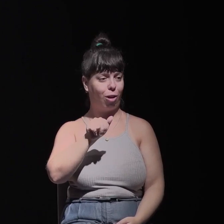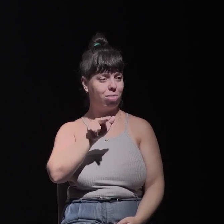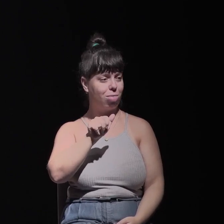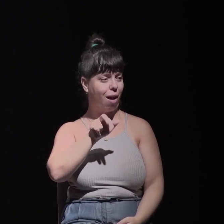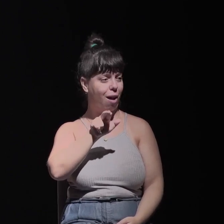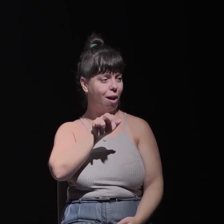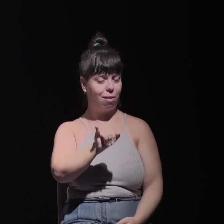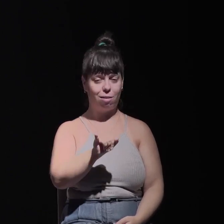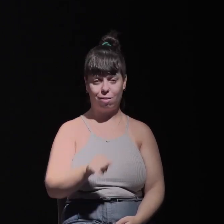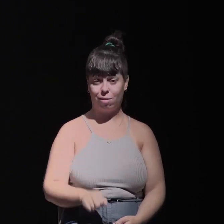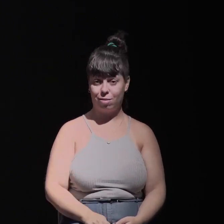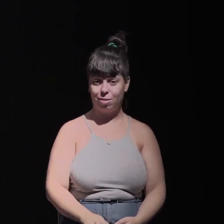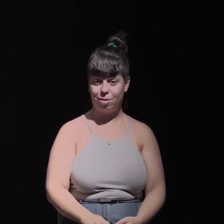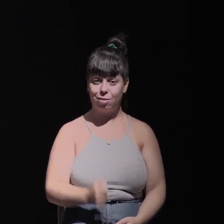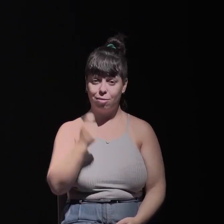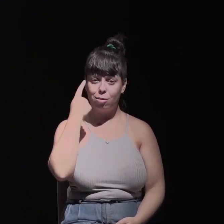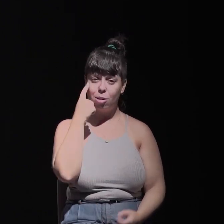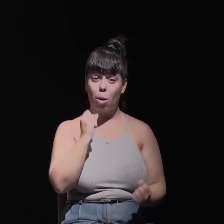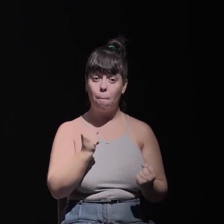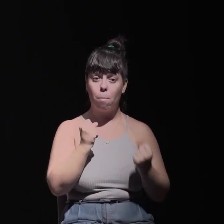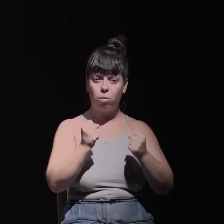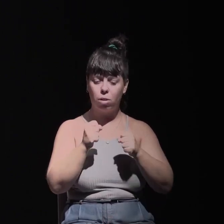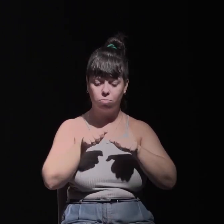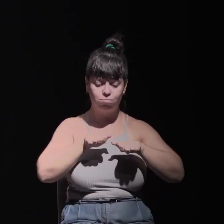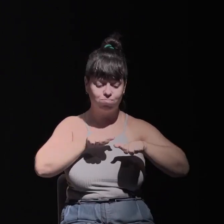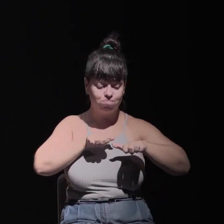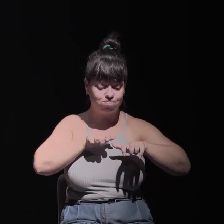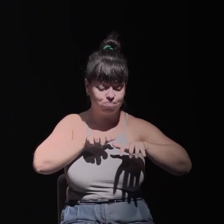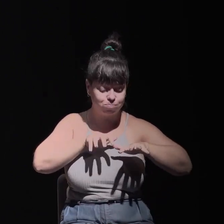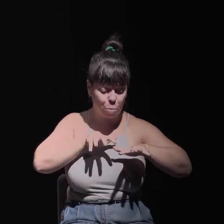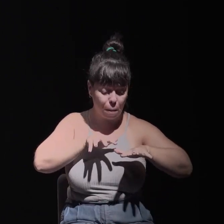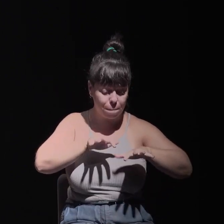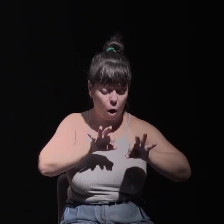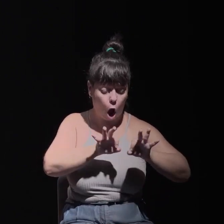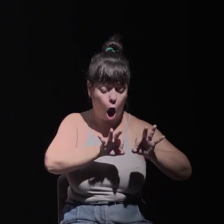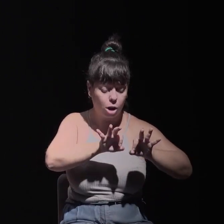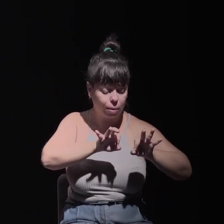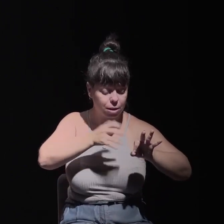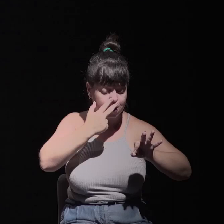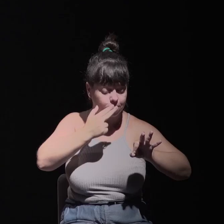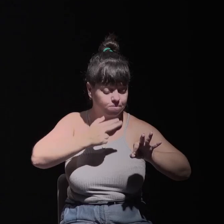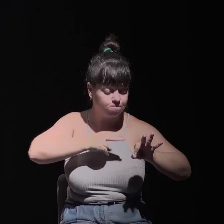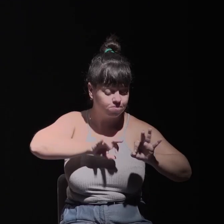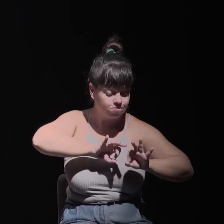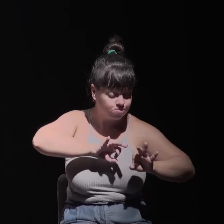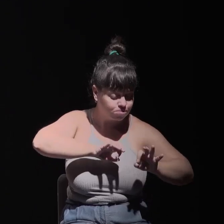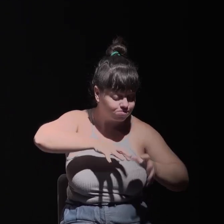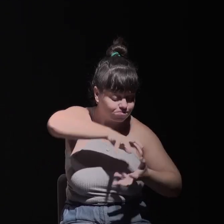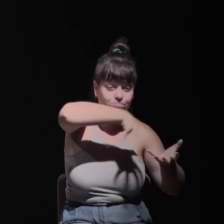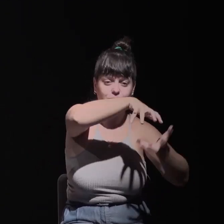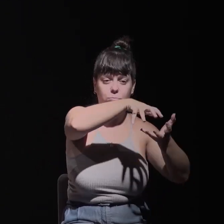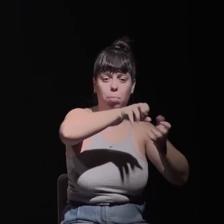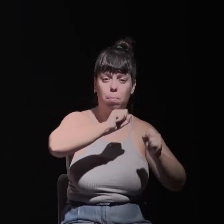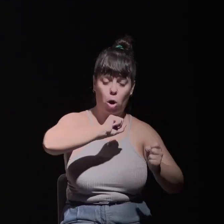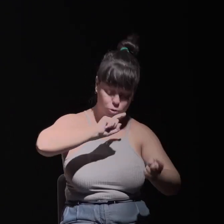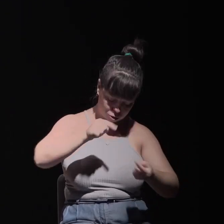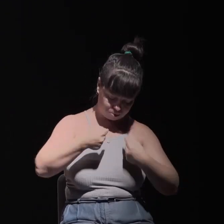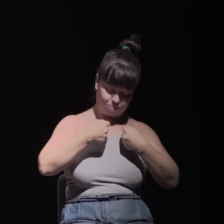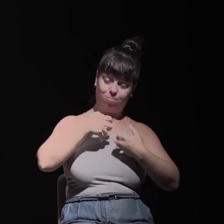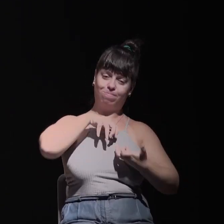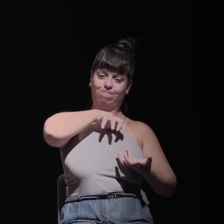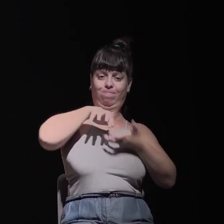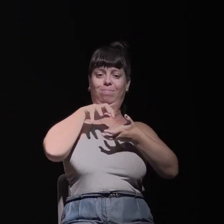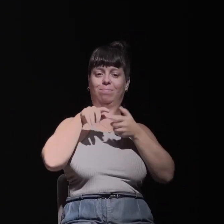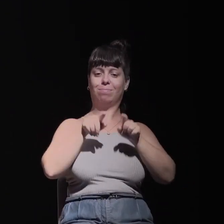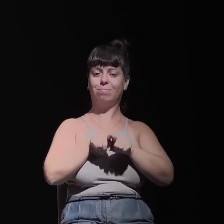pense sobre esse poder desestabilizador que a recuperação da memória desobediente pode causar na gente. Recuperar a